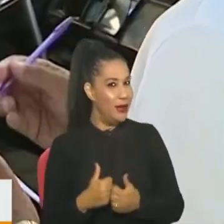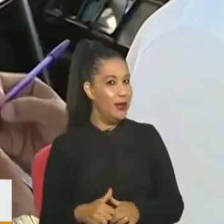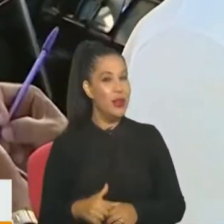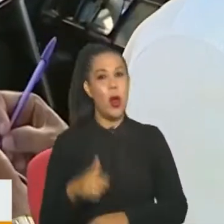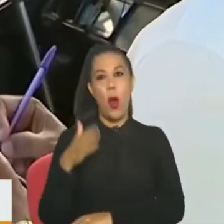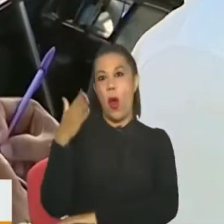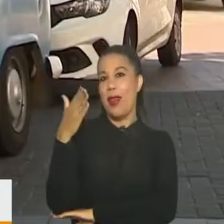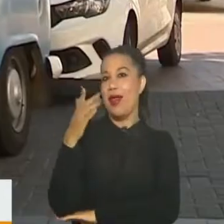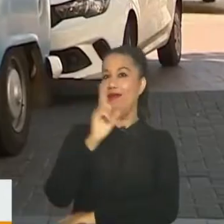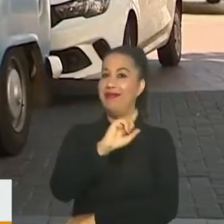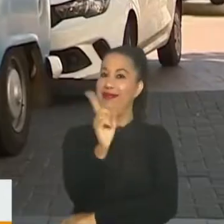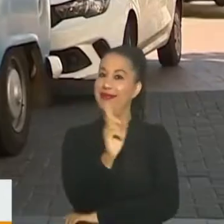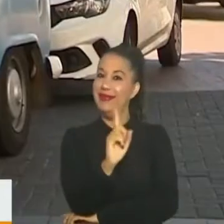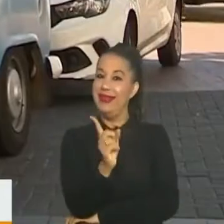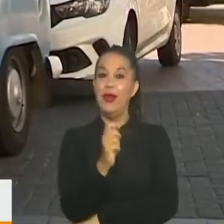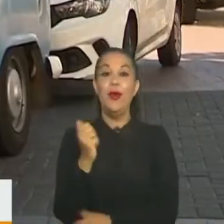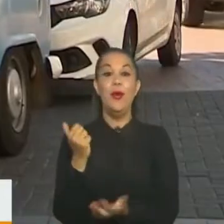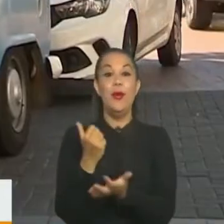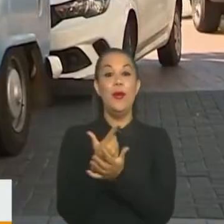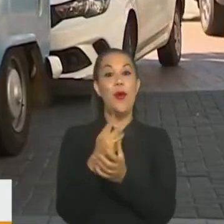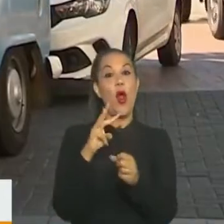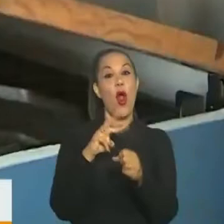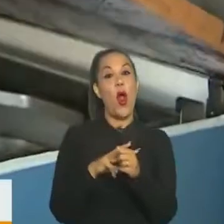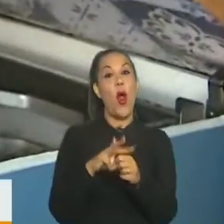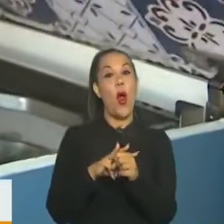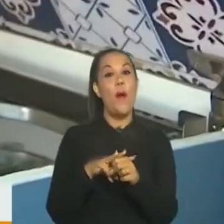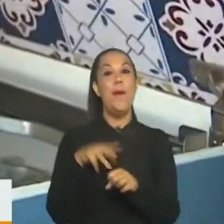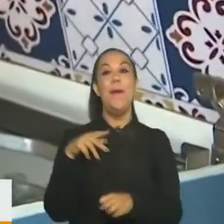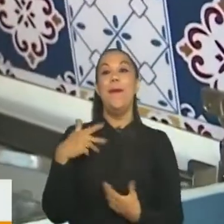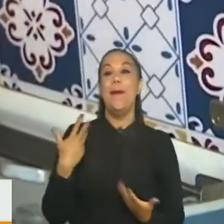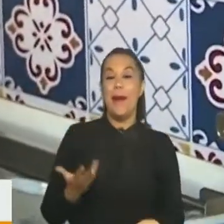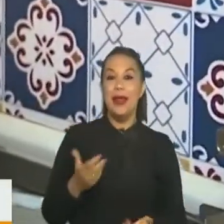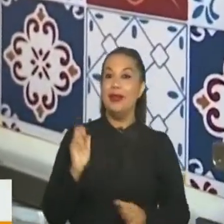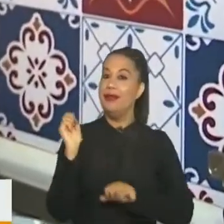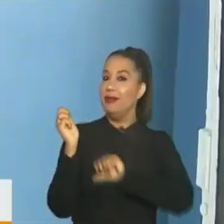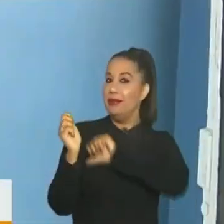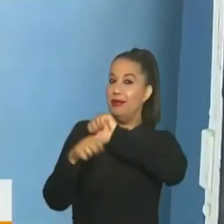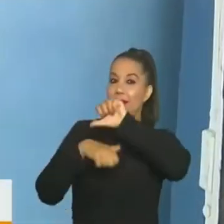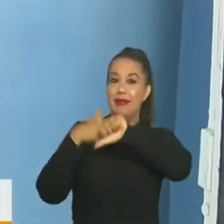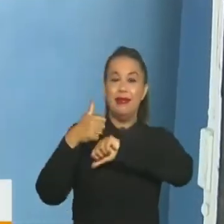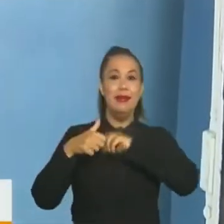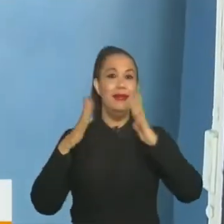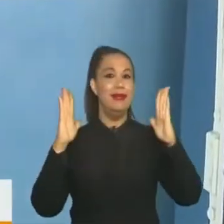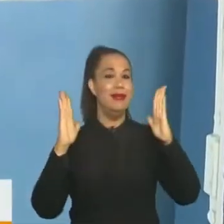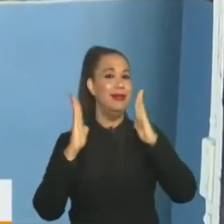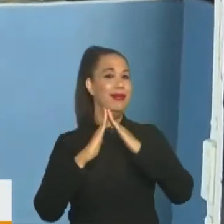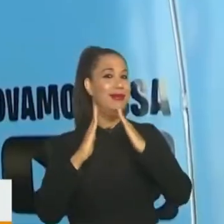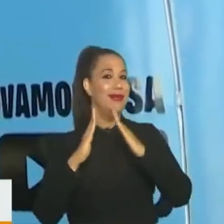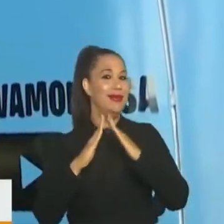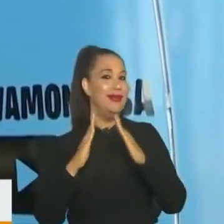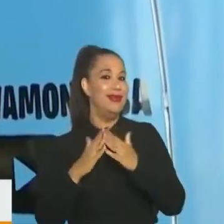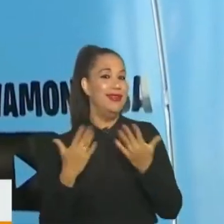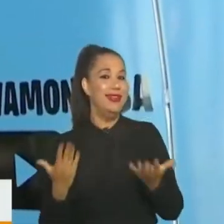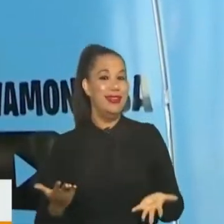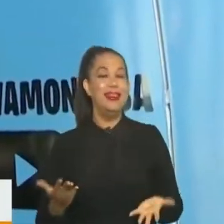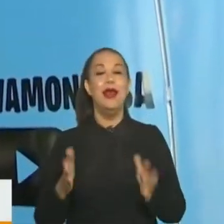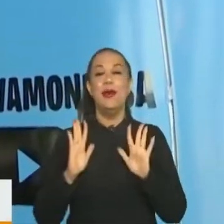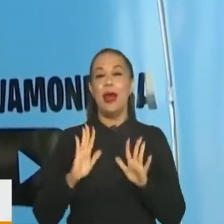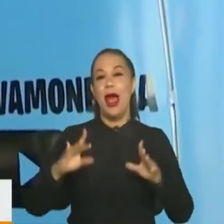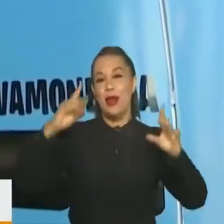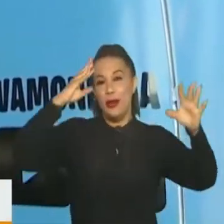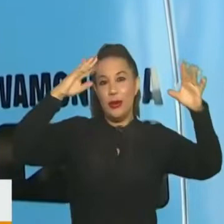pela internet e decidiu viajar pelo Brasil, por países da América do Sul e também com mais um